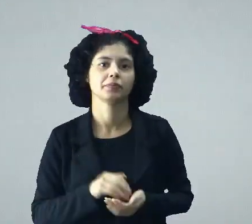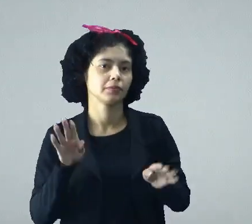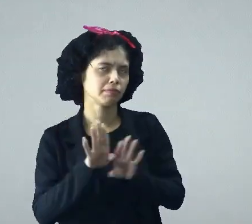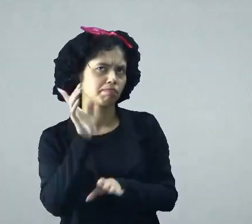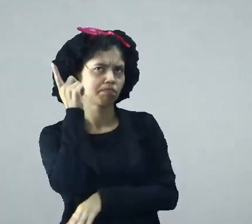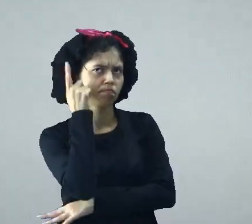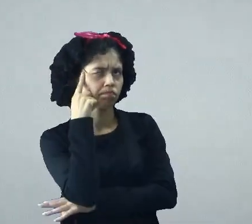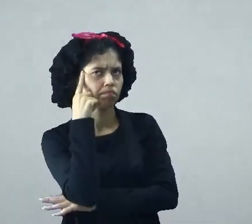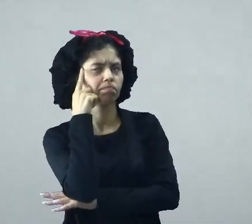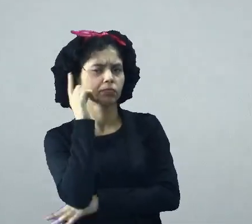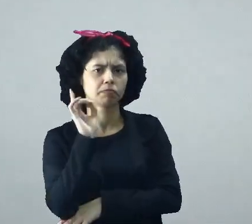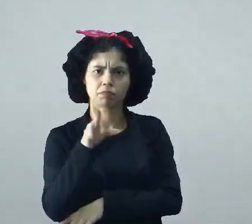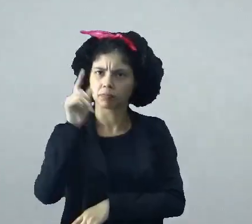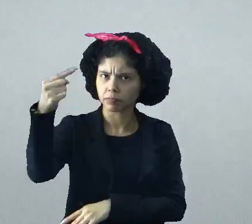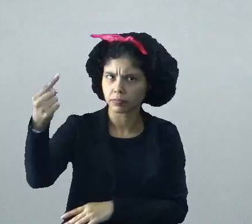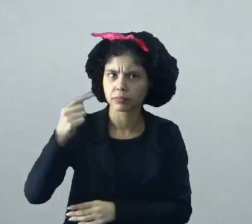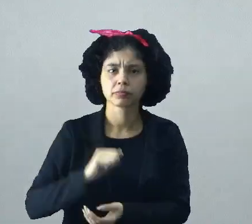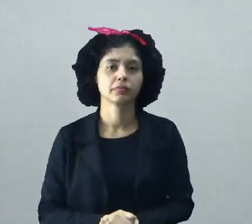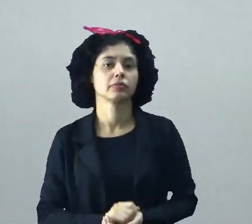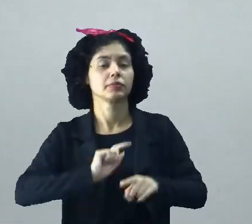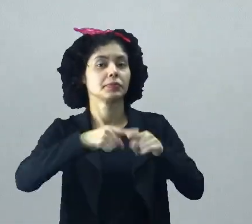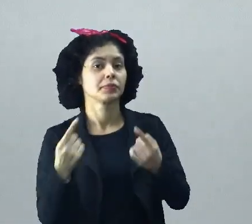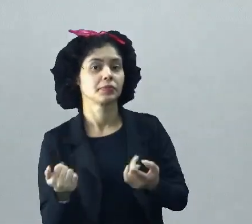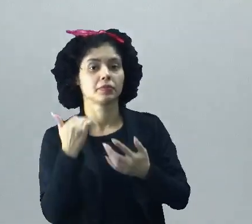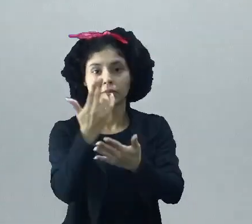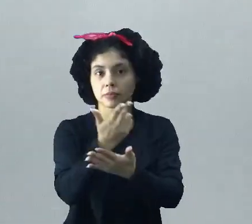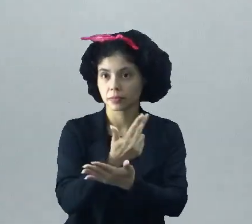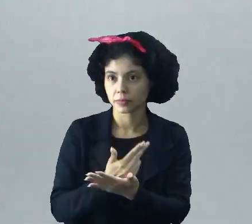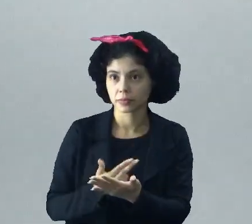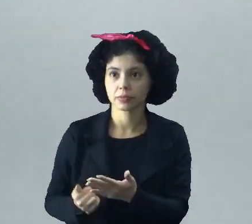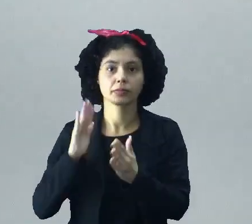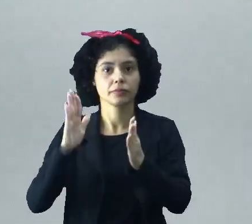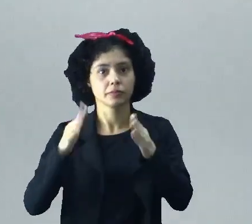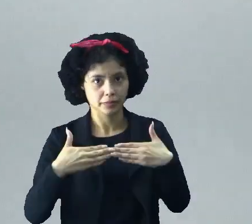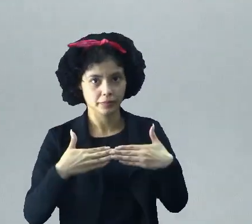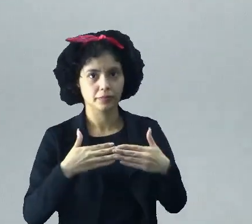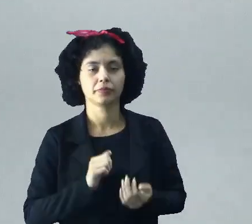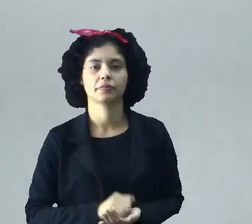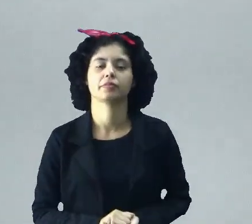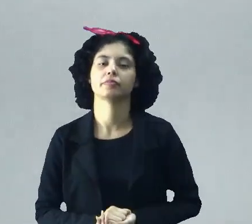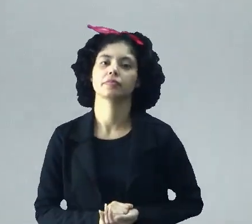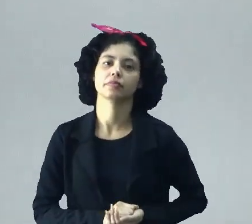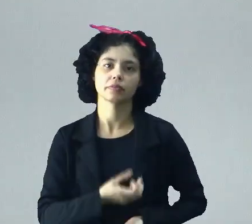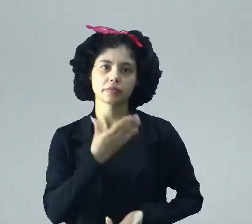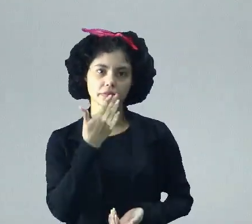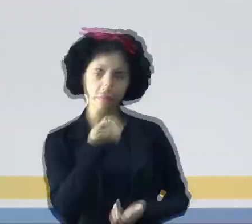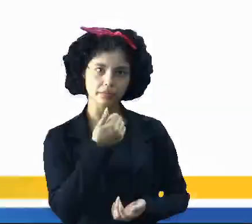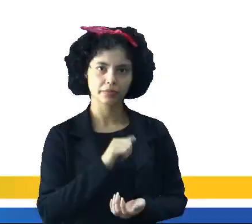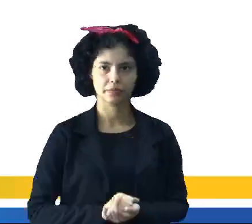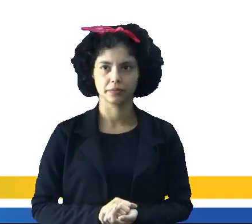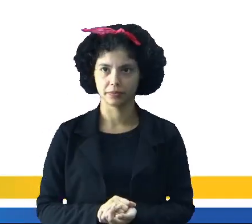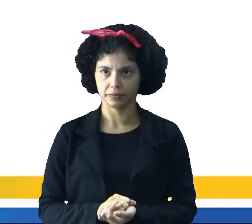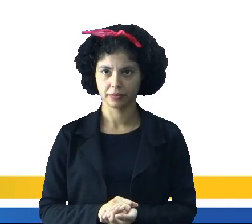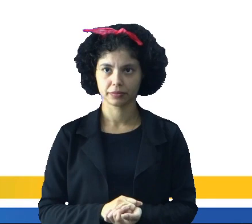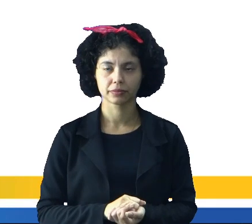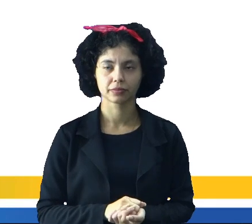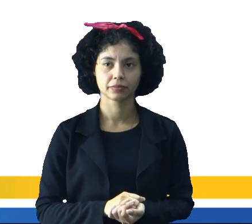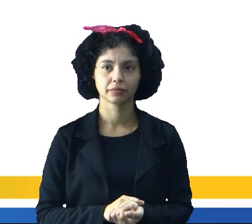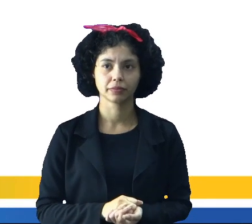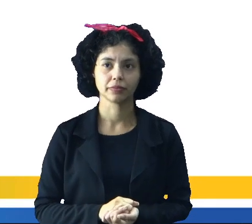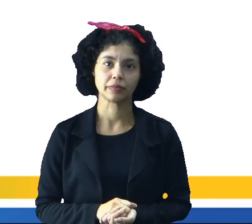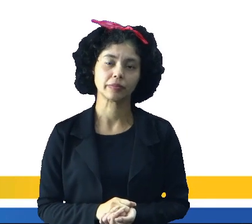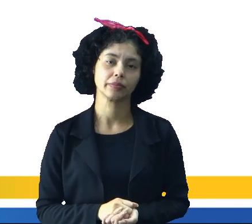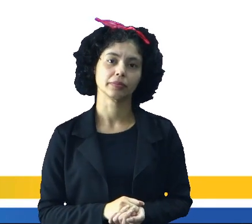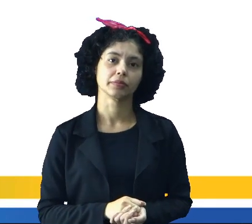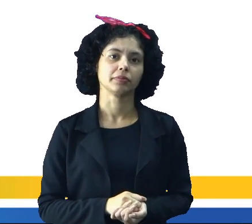gente pensa, não, é só aquilo. Mas o desenho está ali, ele é fechado. Tudo bem?